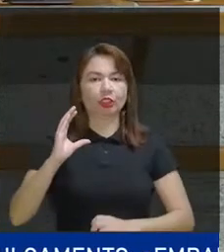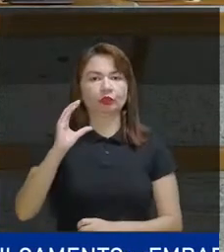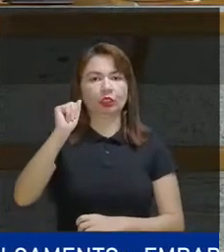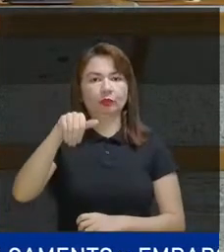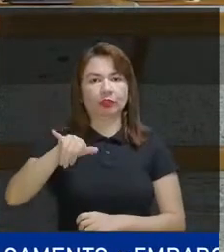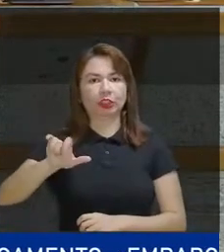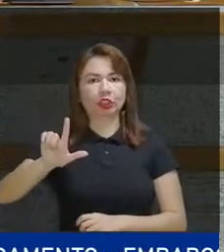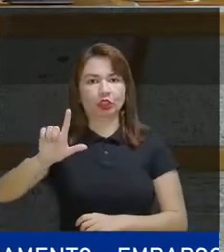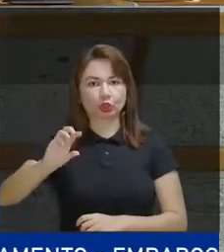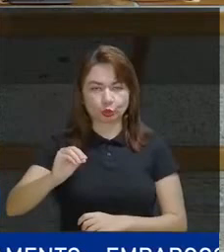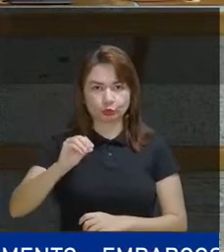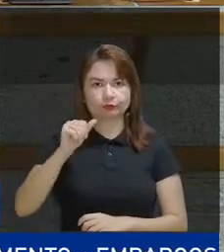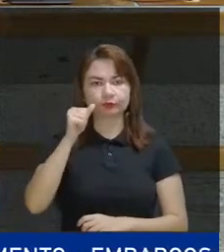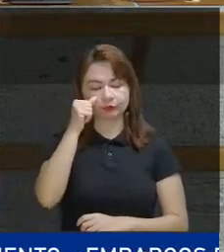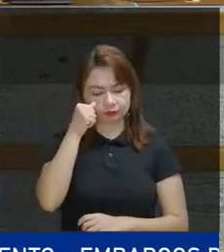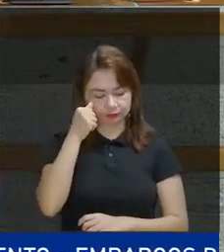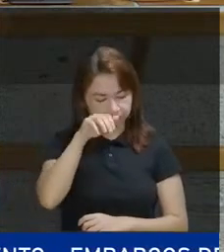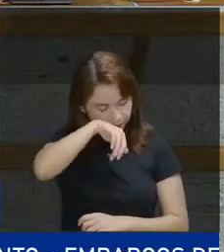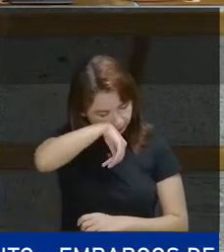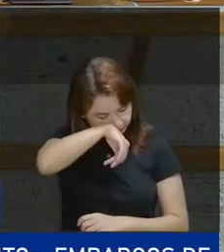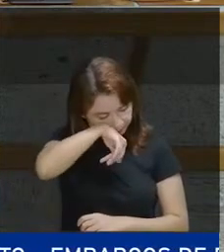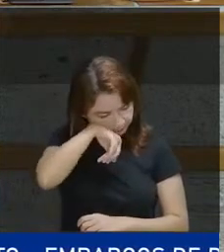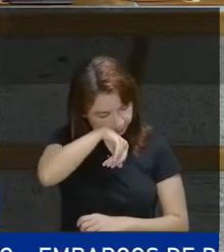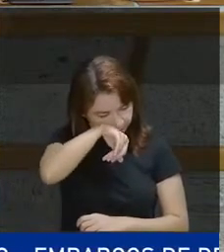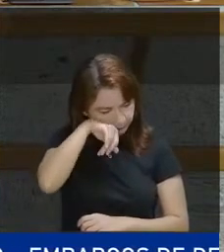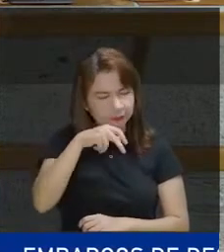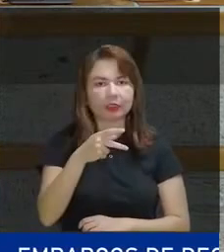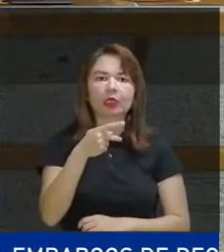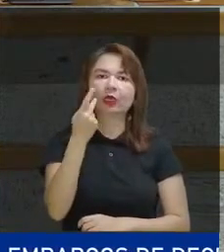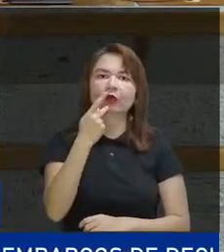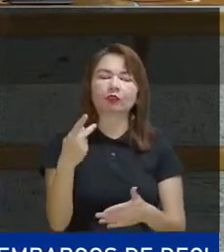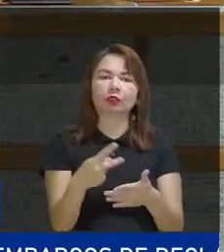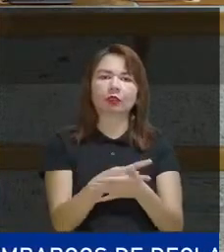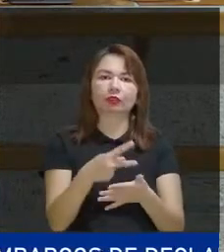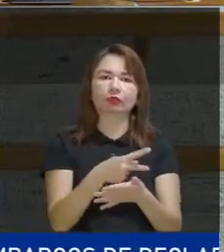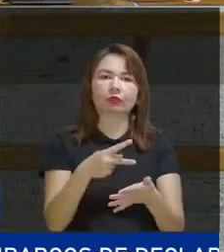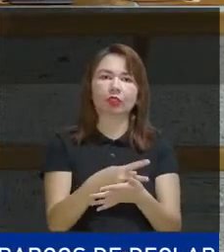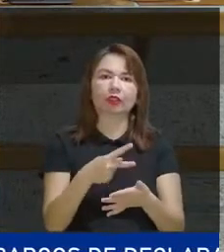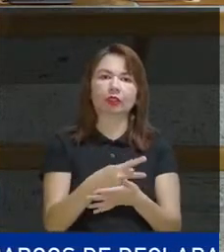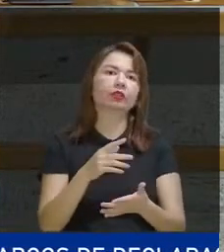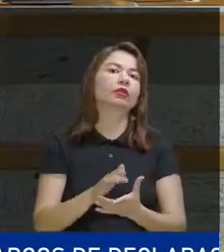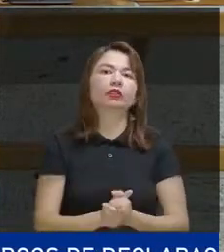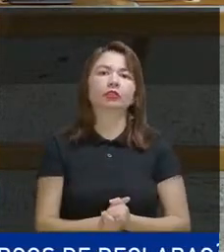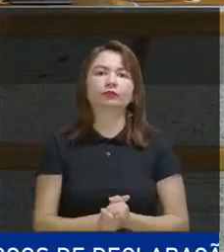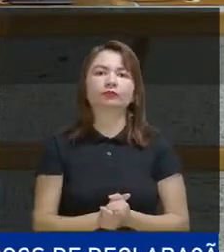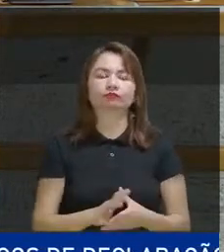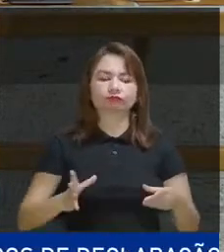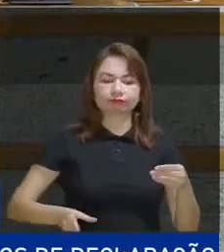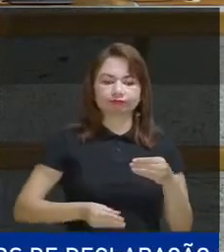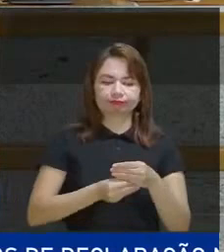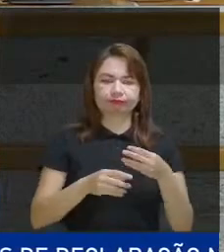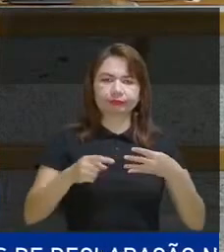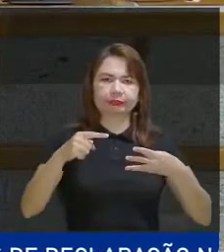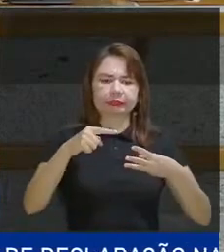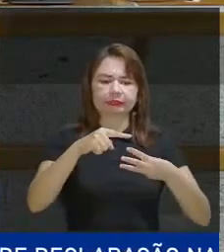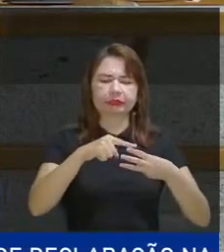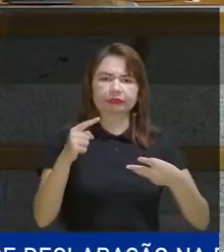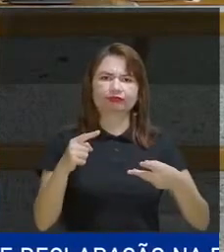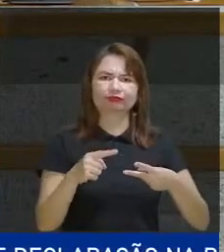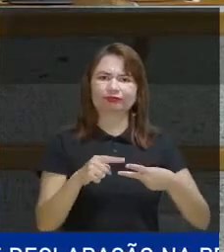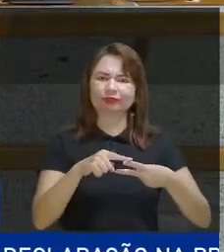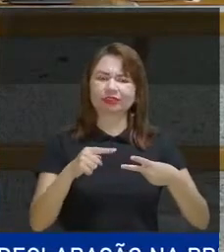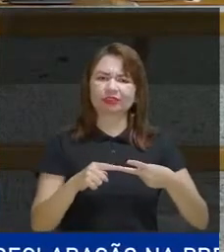Capiberibe disse que houve um erro material, porque a ementa dois itens dela se encontram